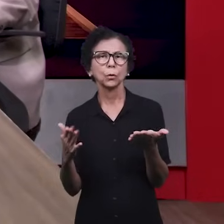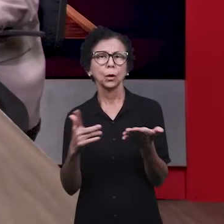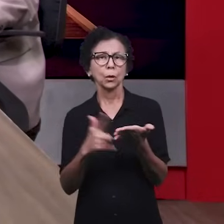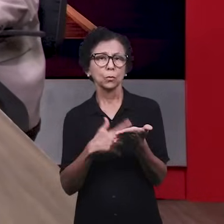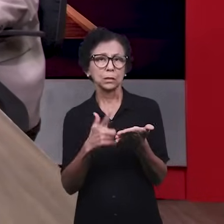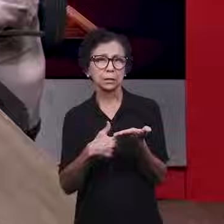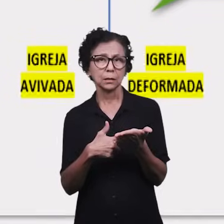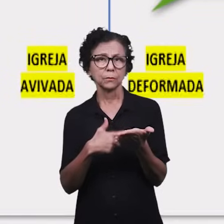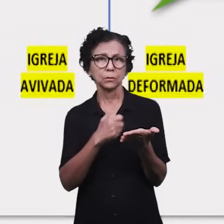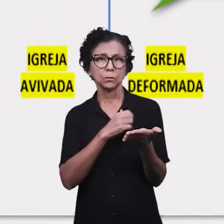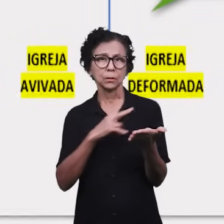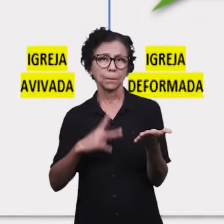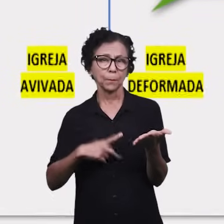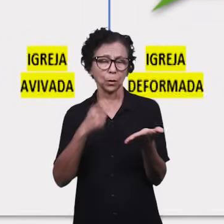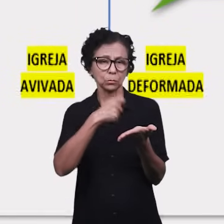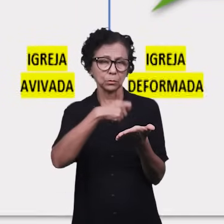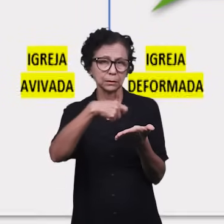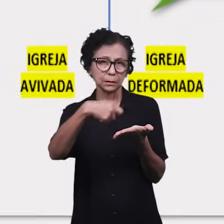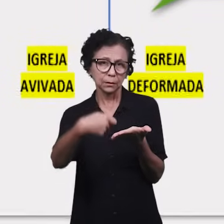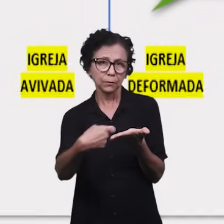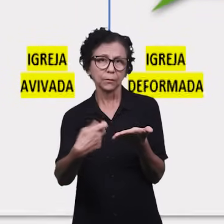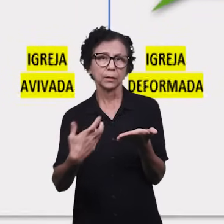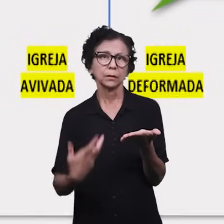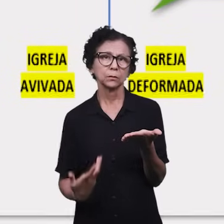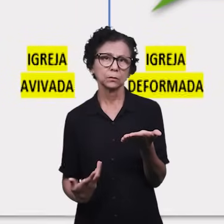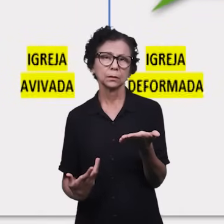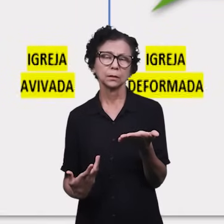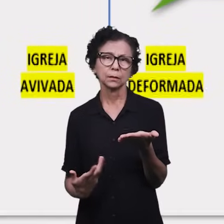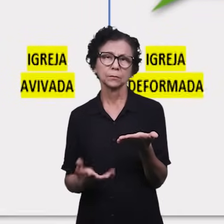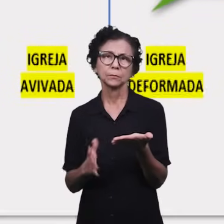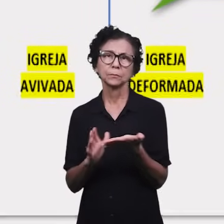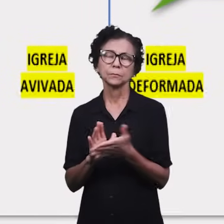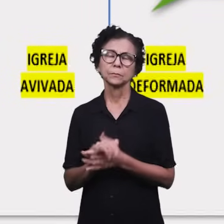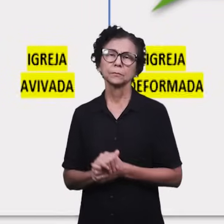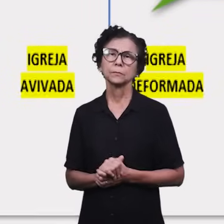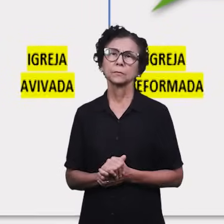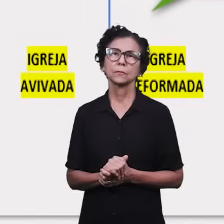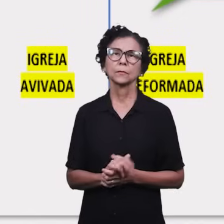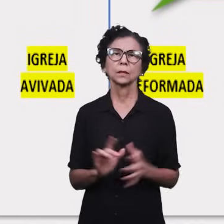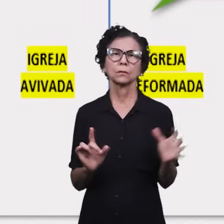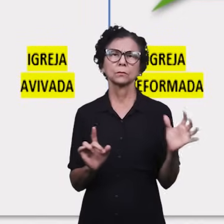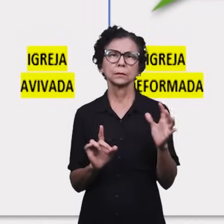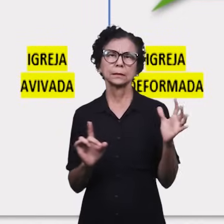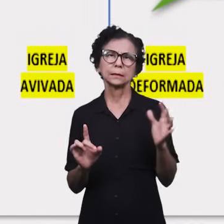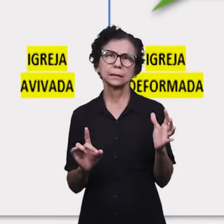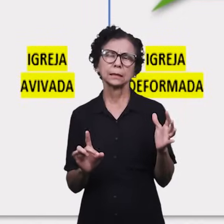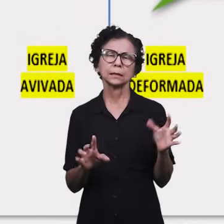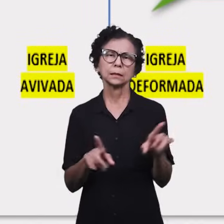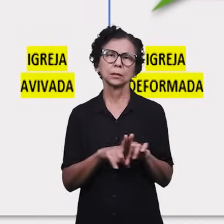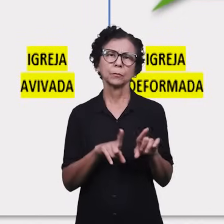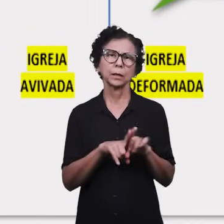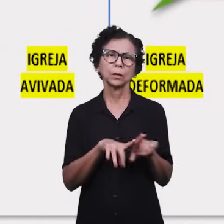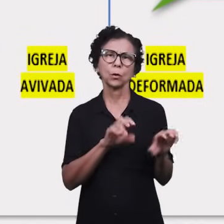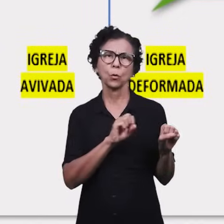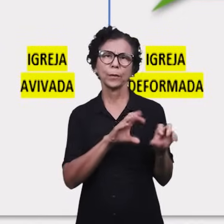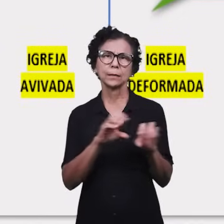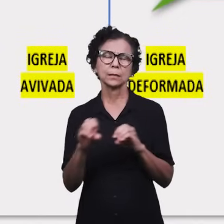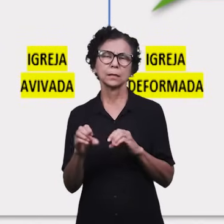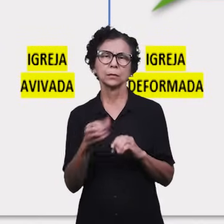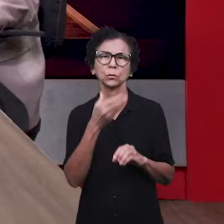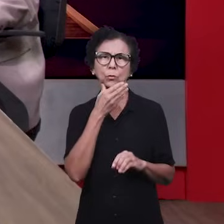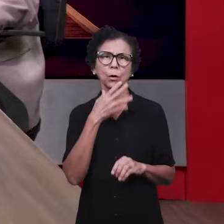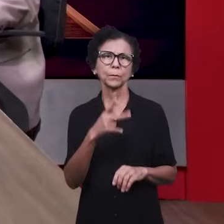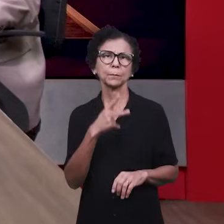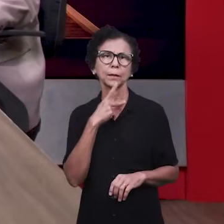dentro do platonismo e até depois usaram até Aristóteles também, né? Outros filósofos da época. Né? Luiz, é